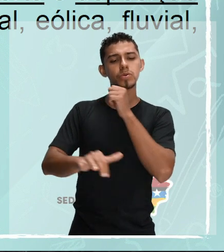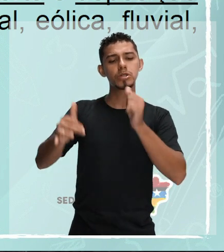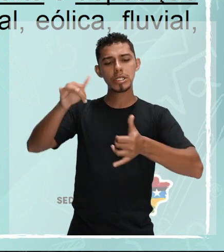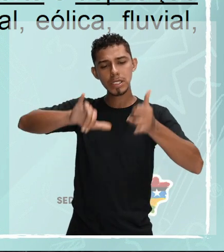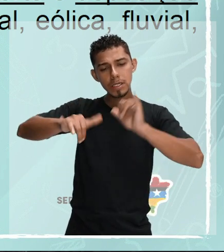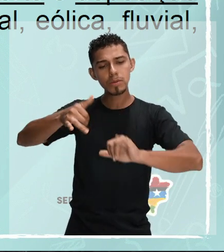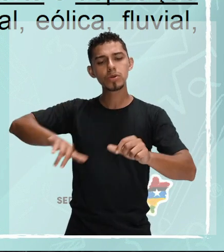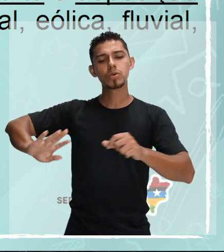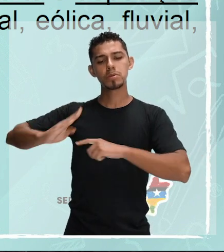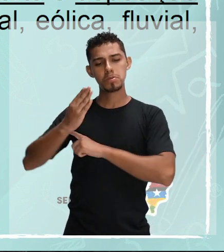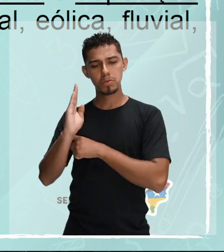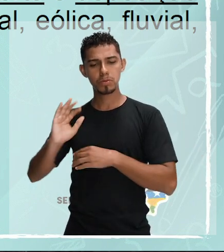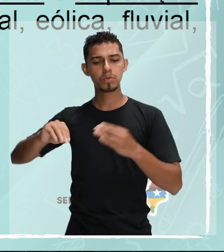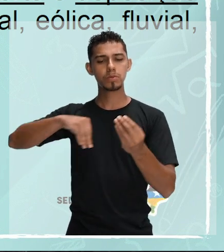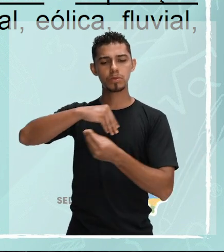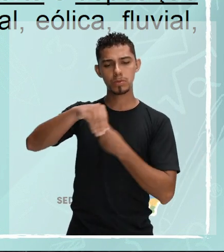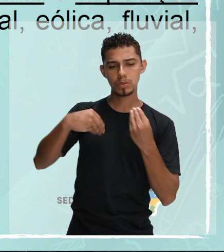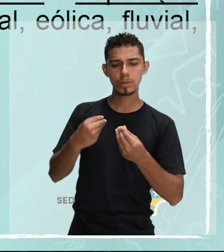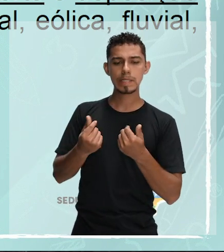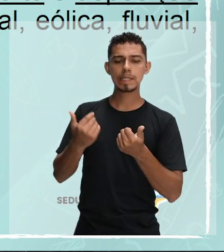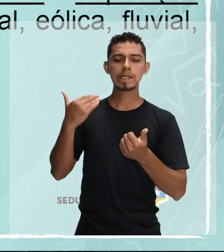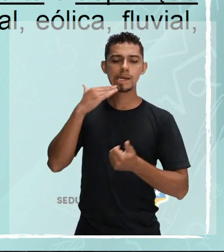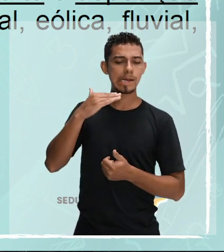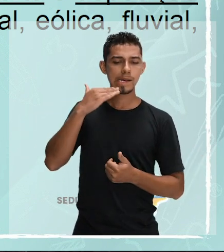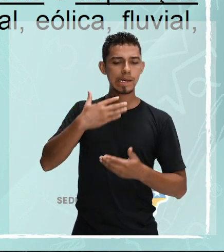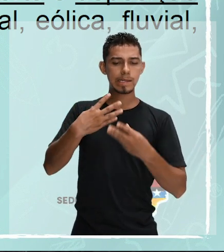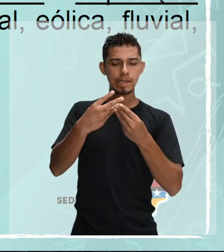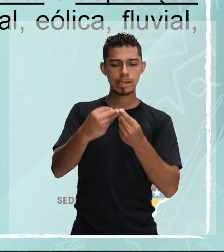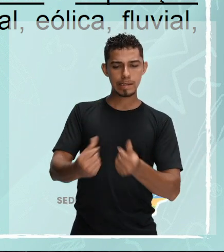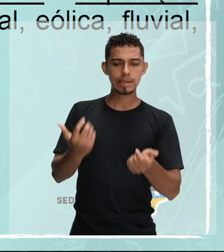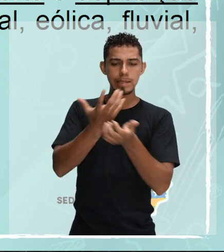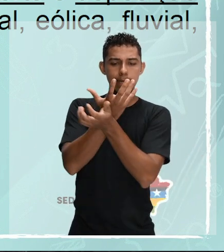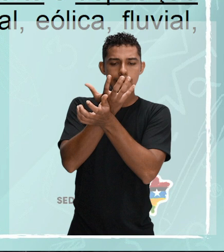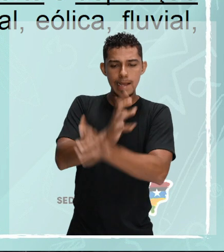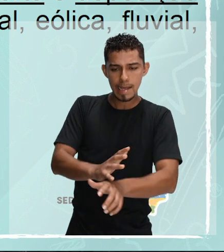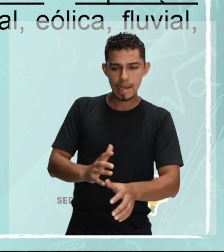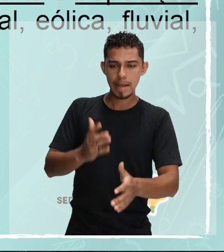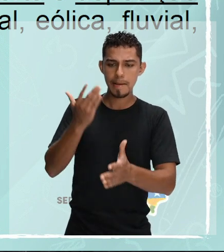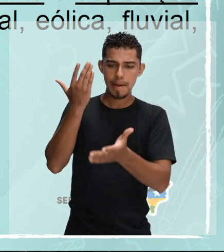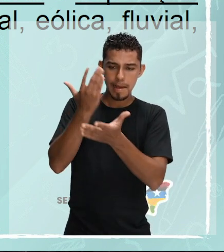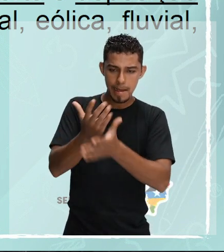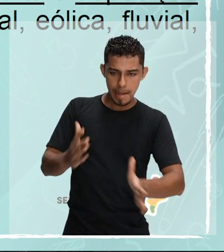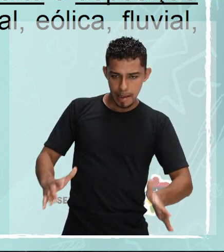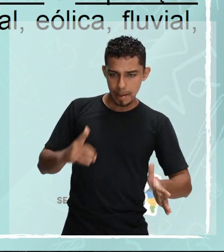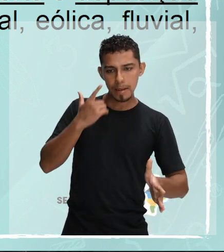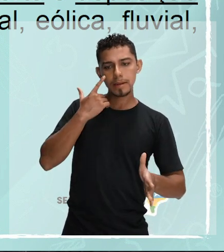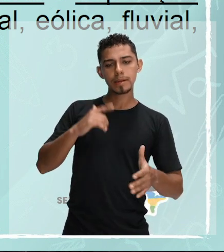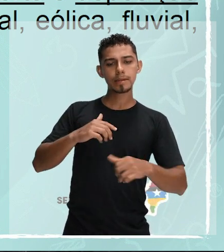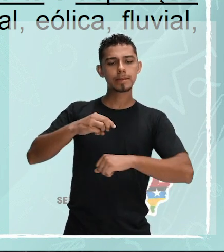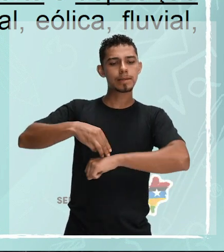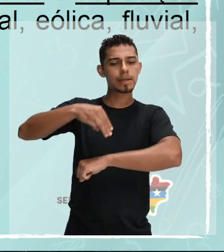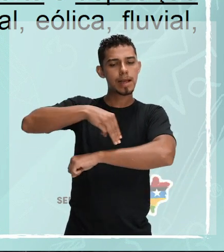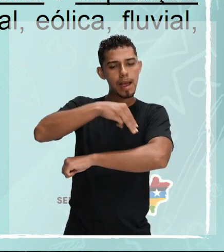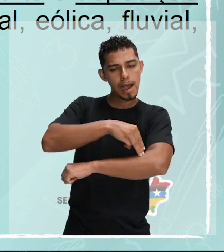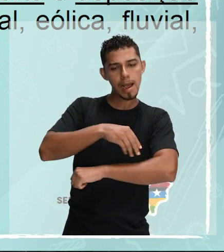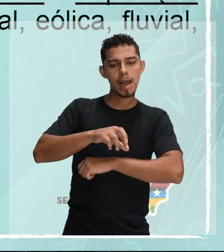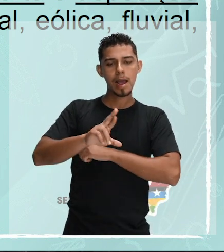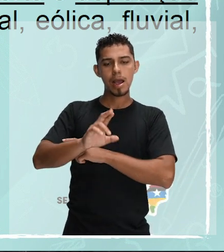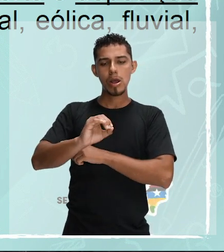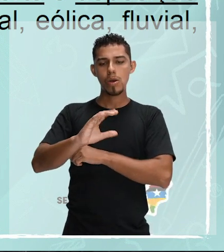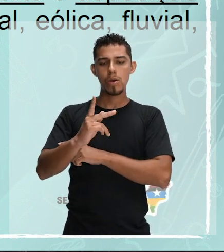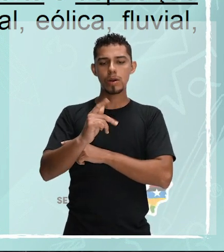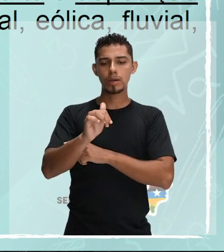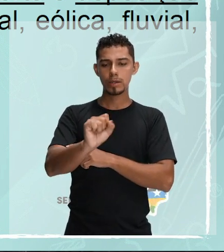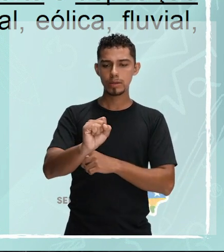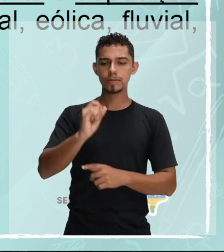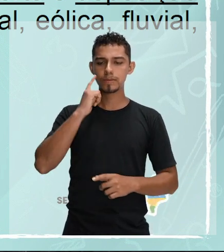uma degradação, uma quebra, uma ruptura das rochas. O intemperismo